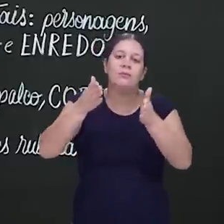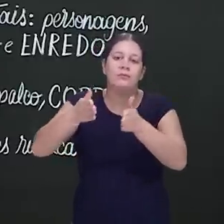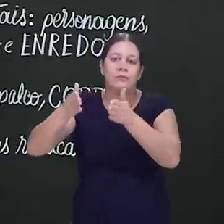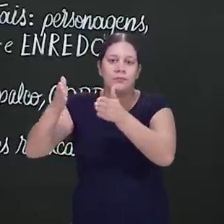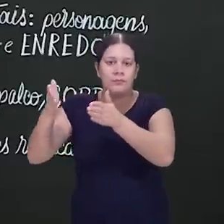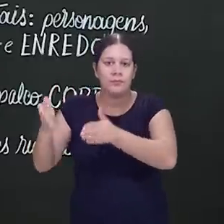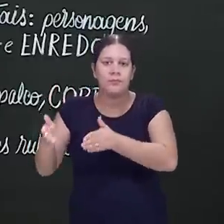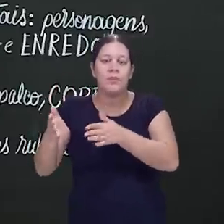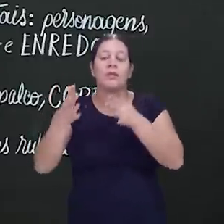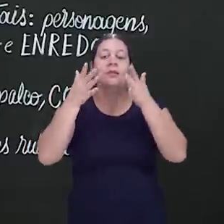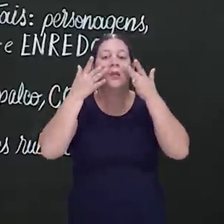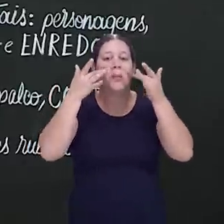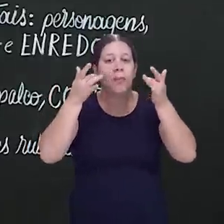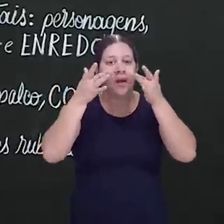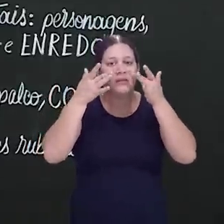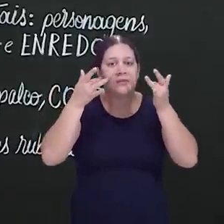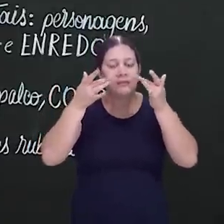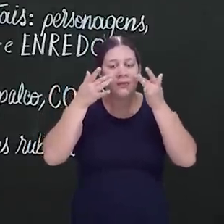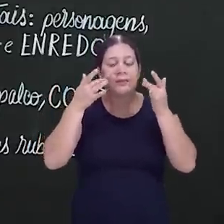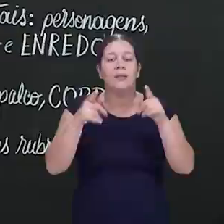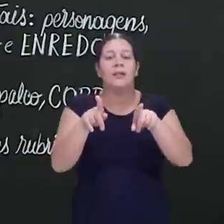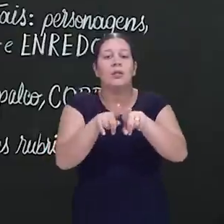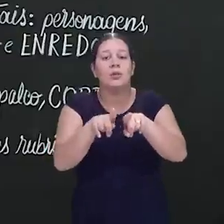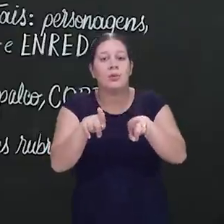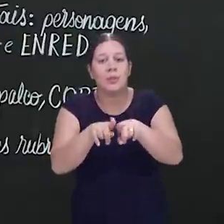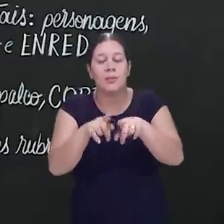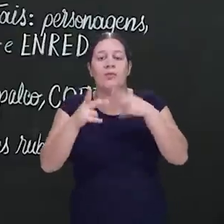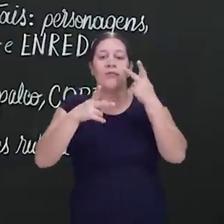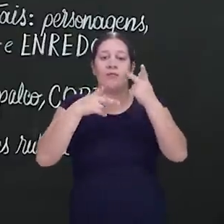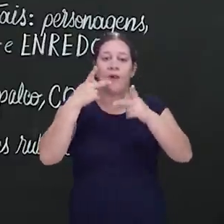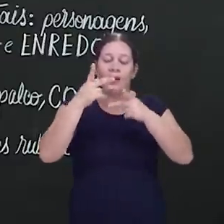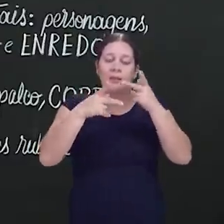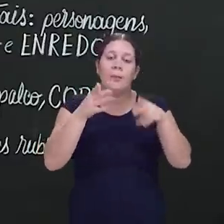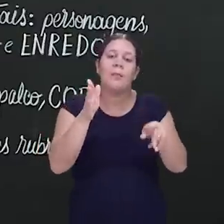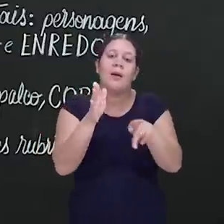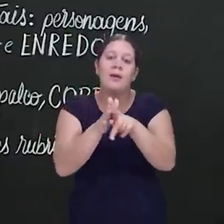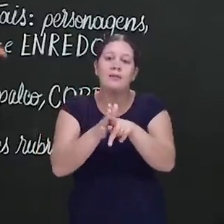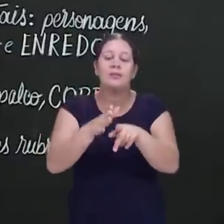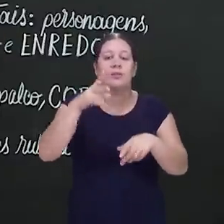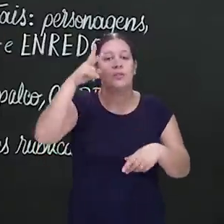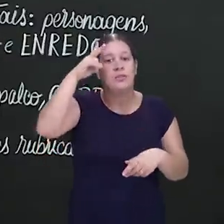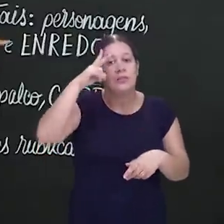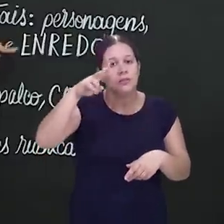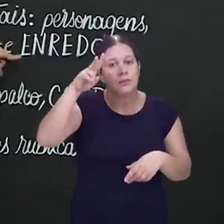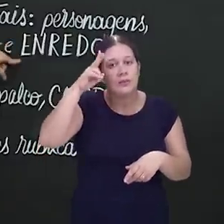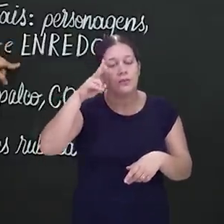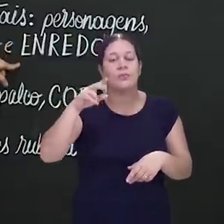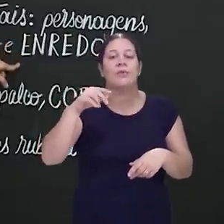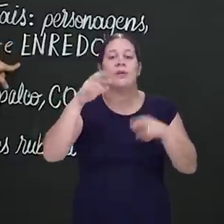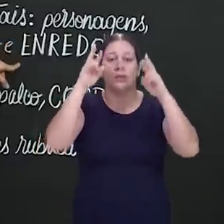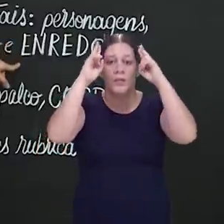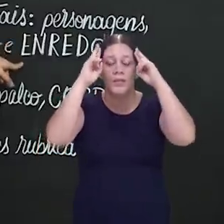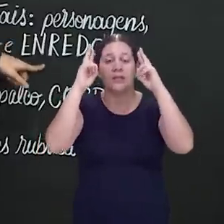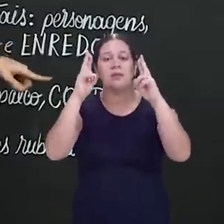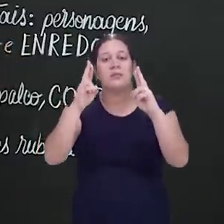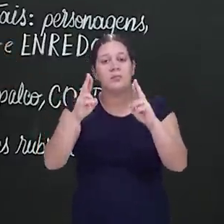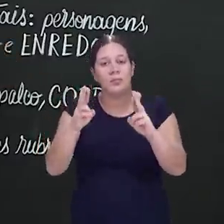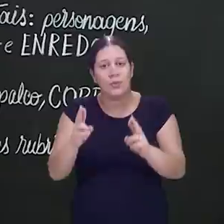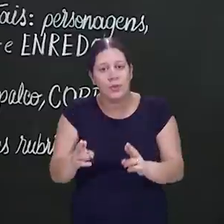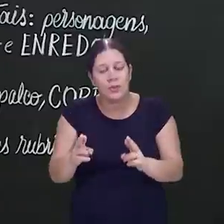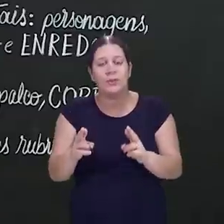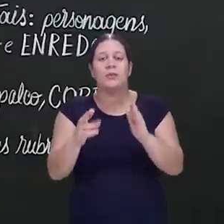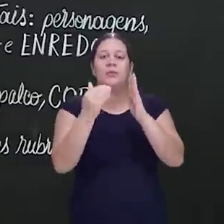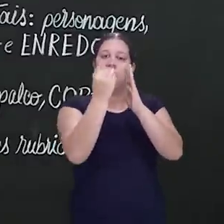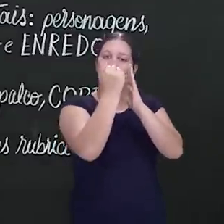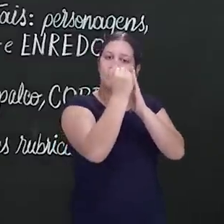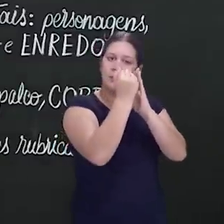em si a unidade dramática, ou seja, aquela cena conta uma parte da história. História que precisa respeitar um enredo, que começa